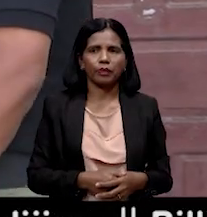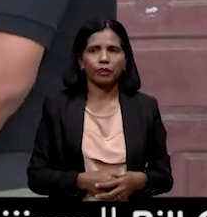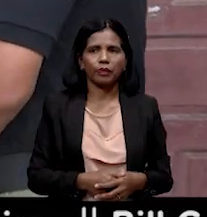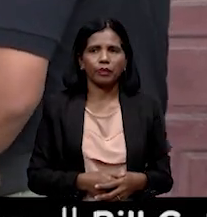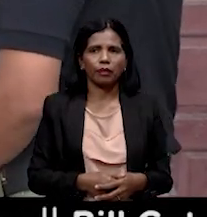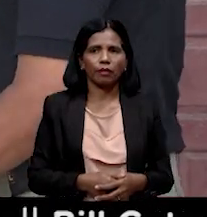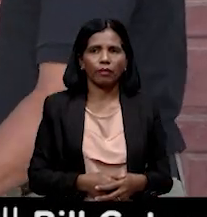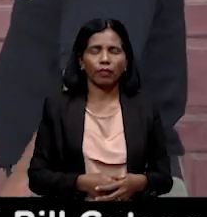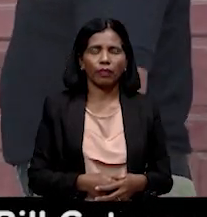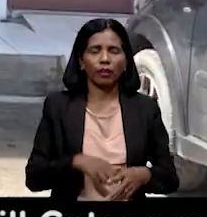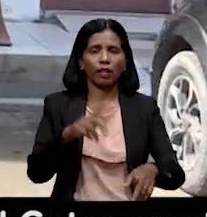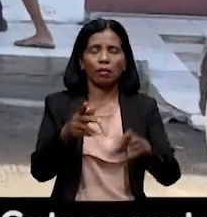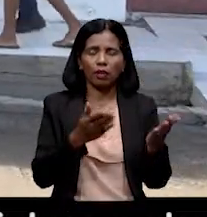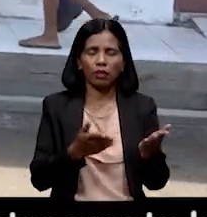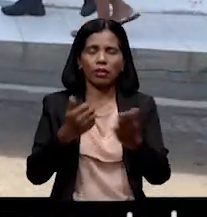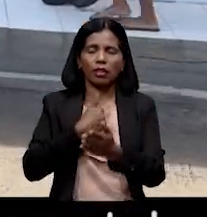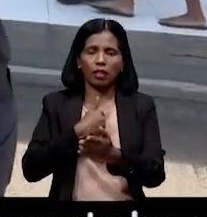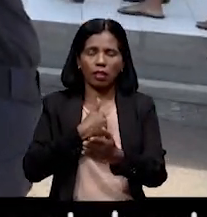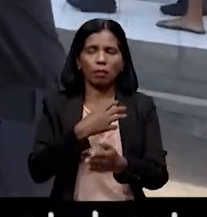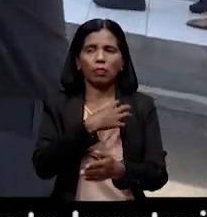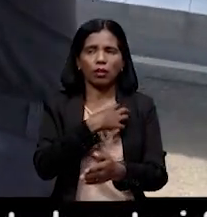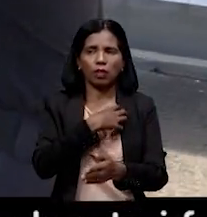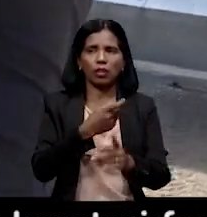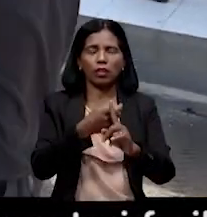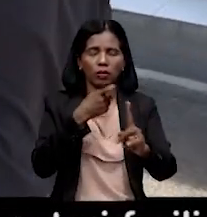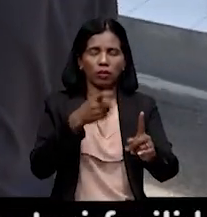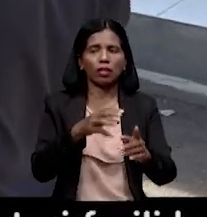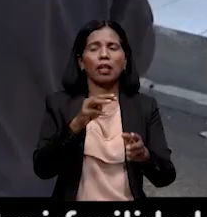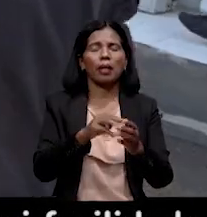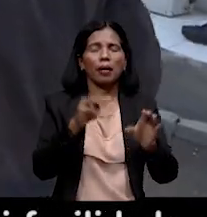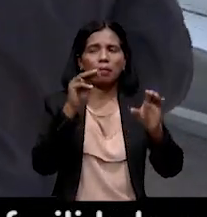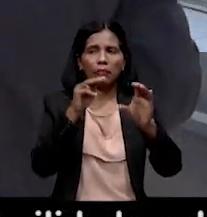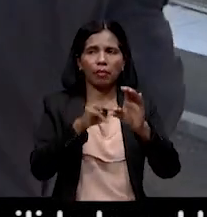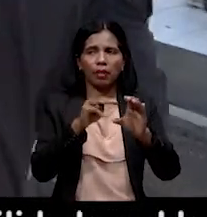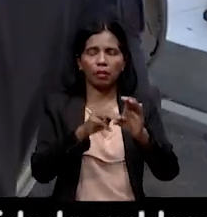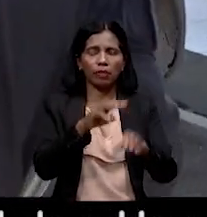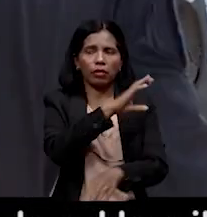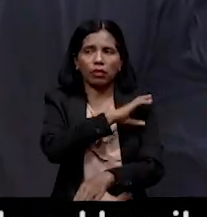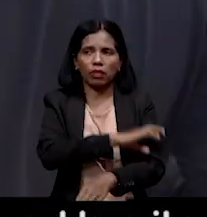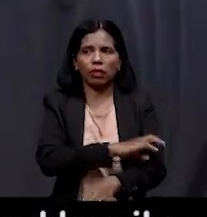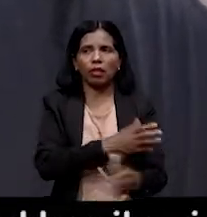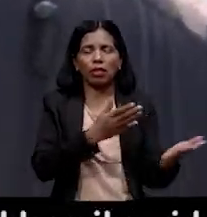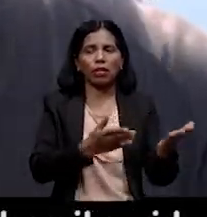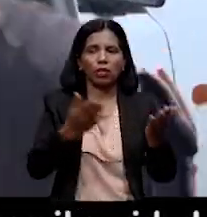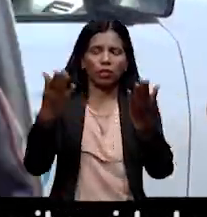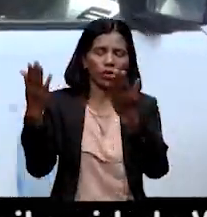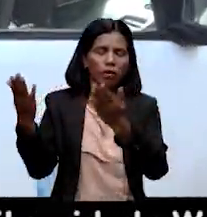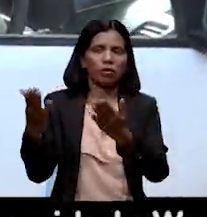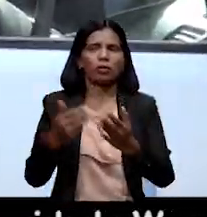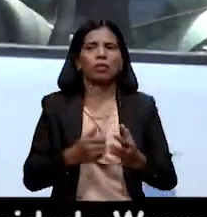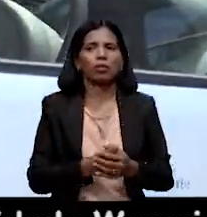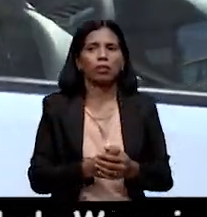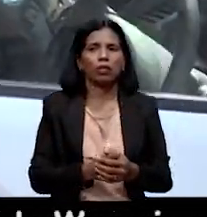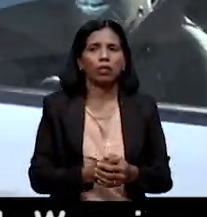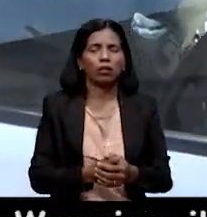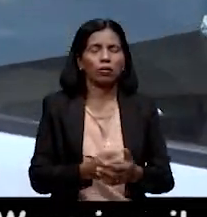Suspeito entrega à polícia, lhe membro corpo segurança pessoal Ida e a quinta calan, a foi em Loriba Esquadra Dom Alessio, onde